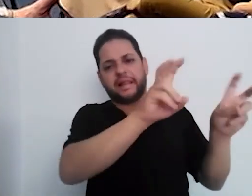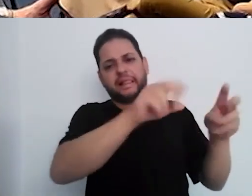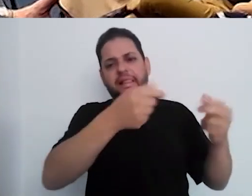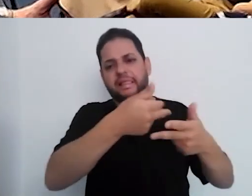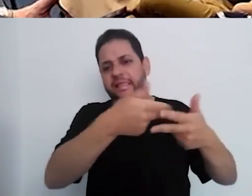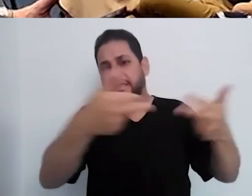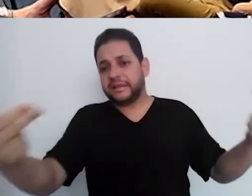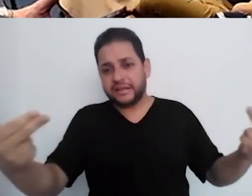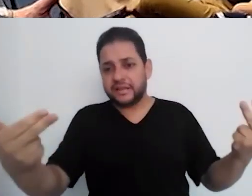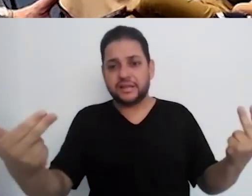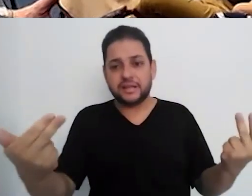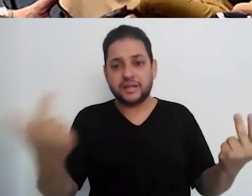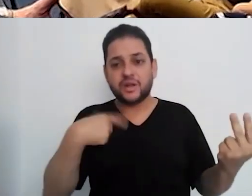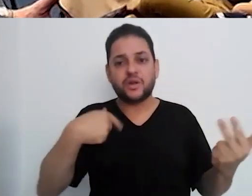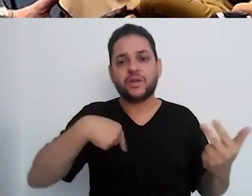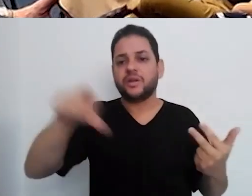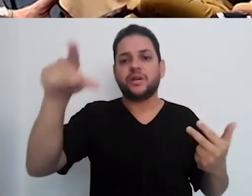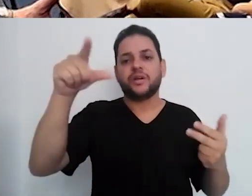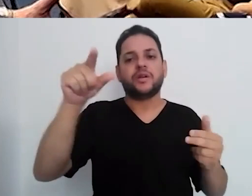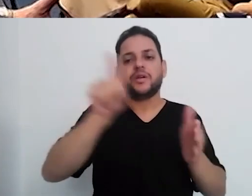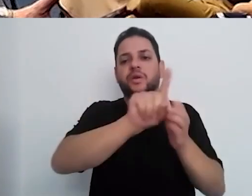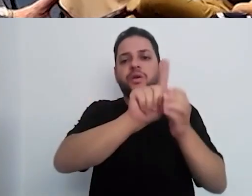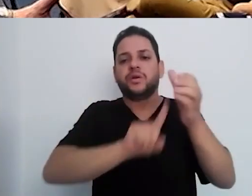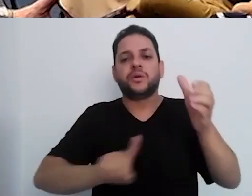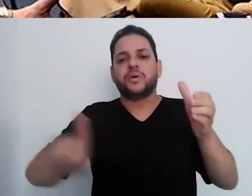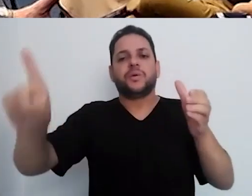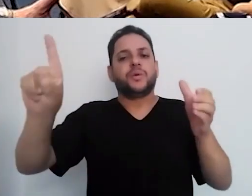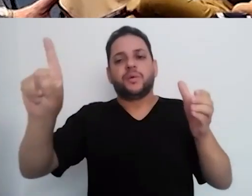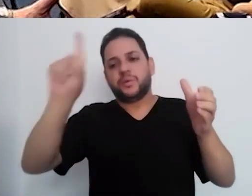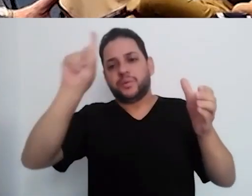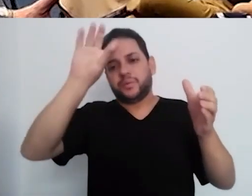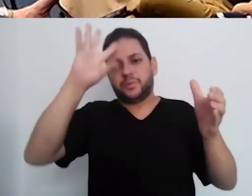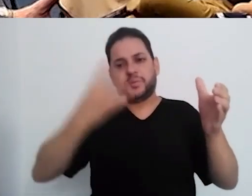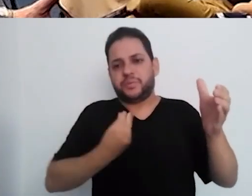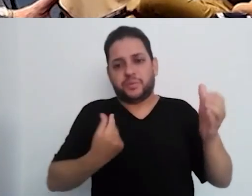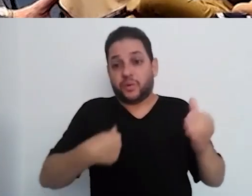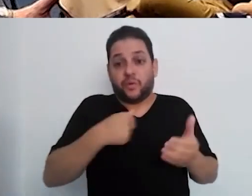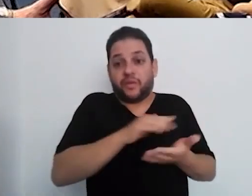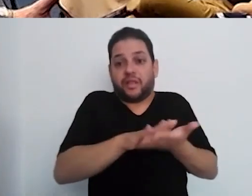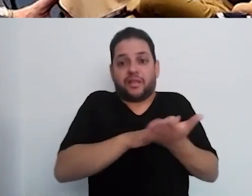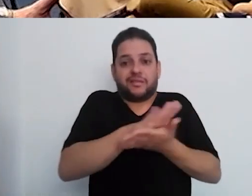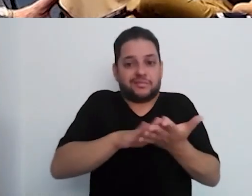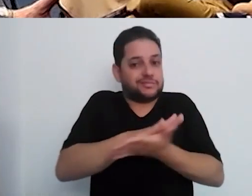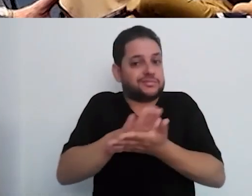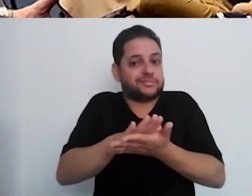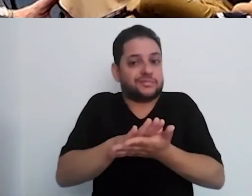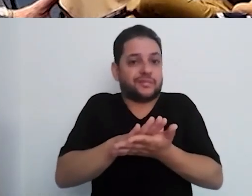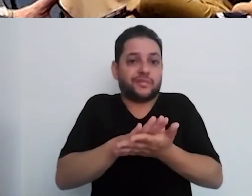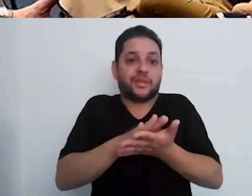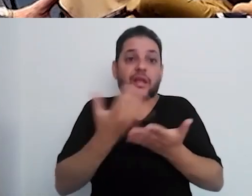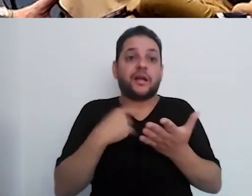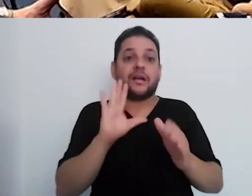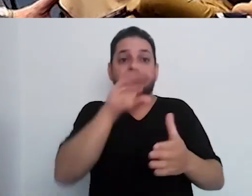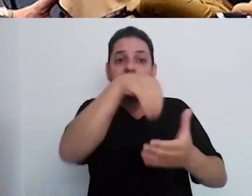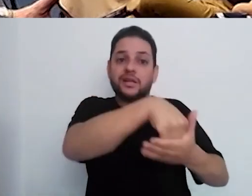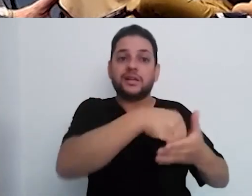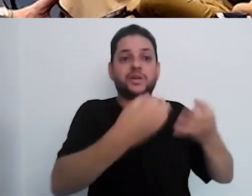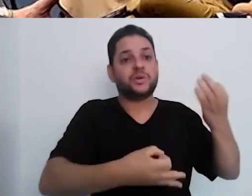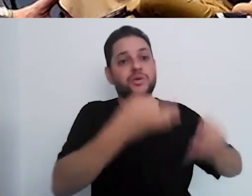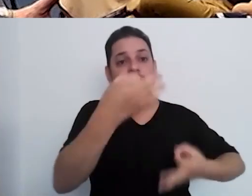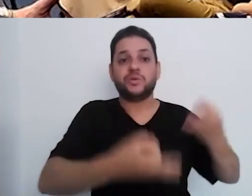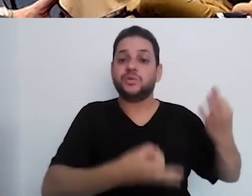um retiro, a outra vai fazer constelação familiar. Eu não tenho nada a ver com isso. Agora, isso está dentro do judiciário, eu acho